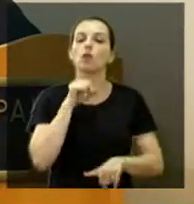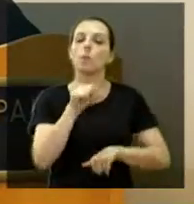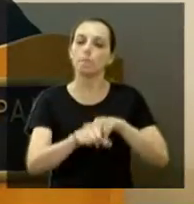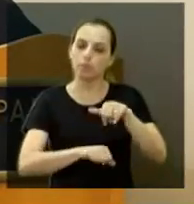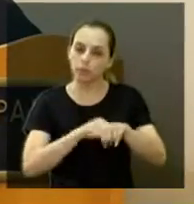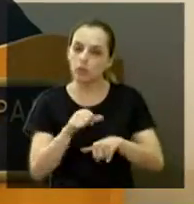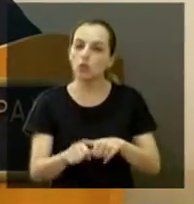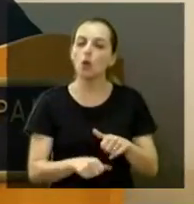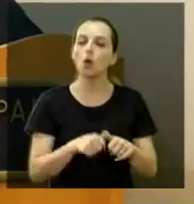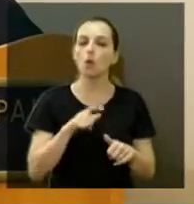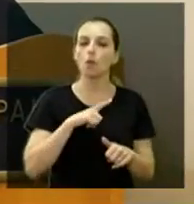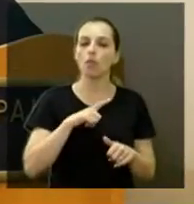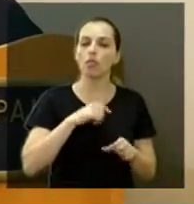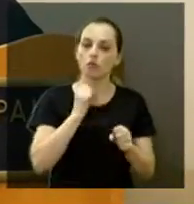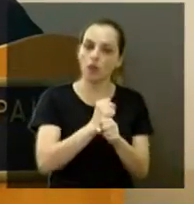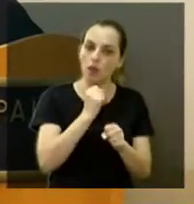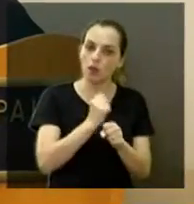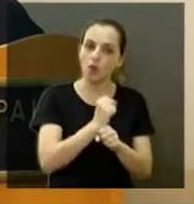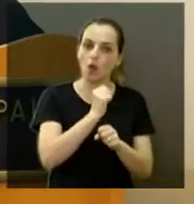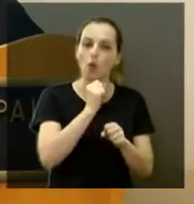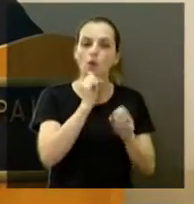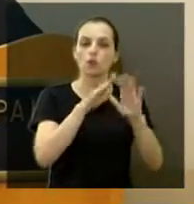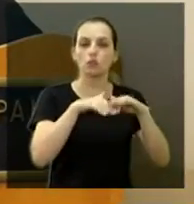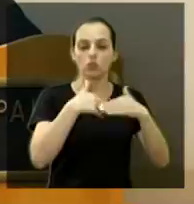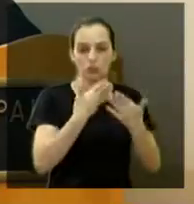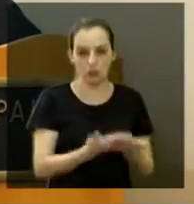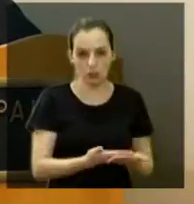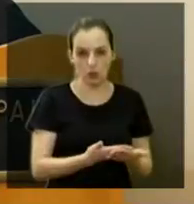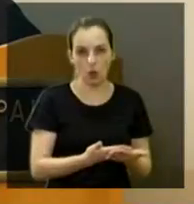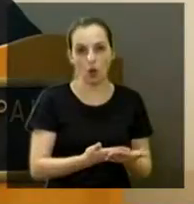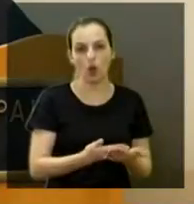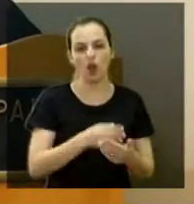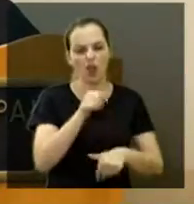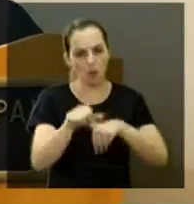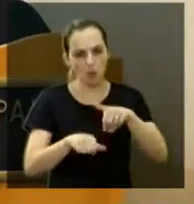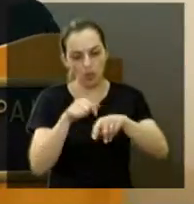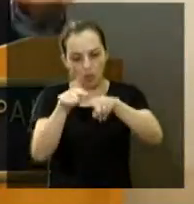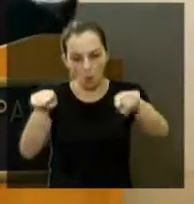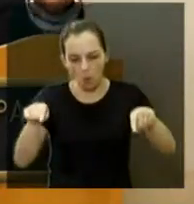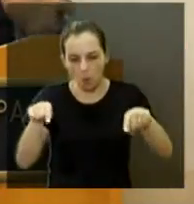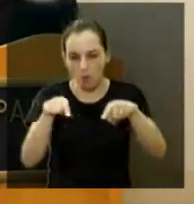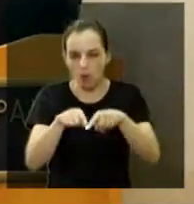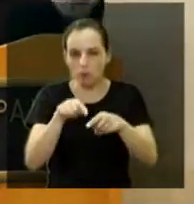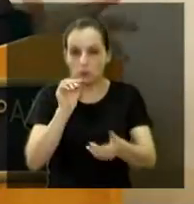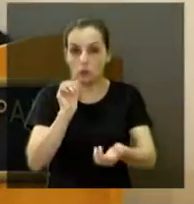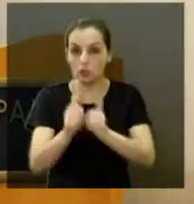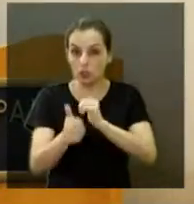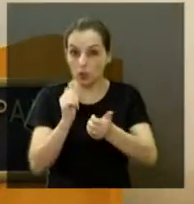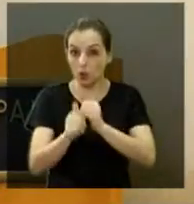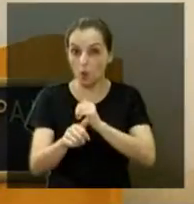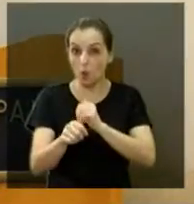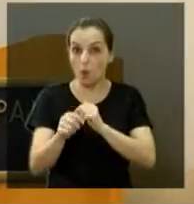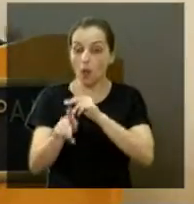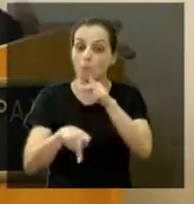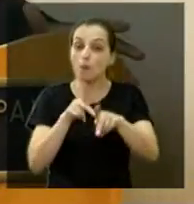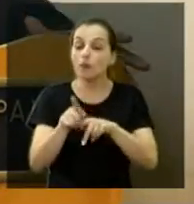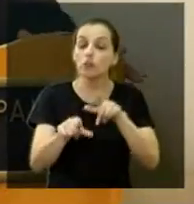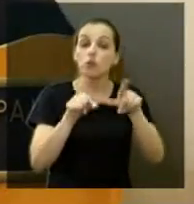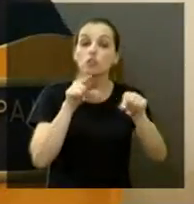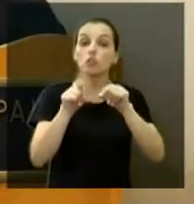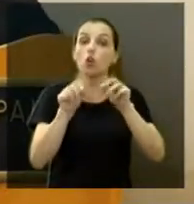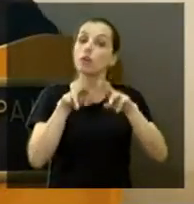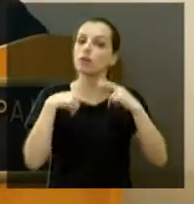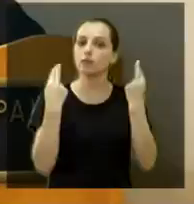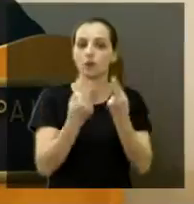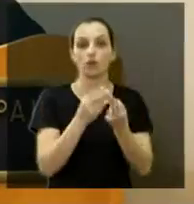creche, mudança, um exemplo, no campo de bola. Ali que a população escolhe o que ela quer. Isso